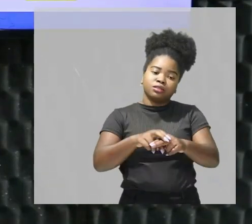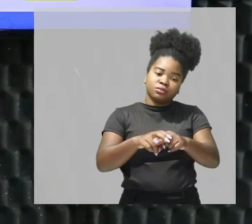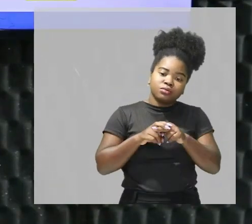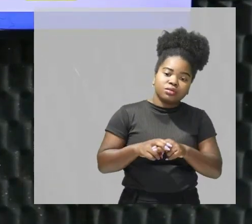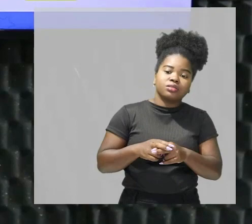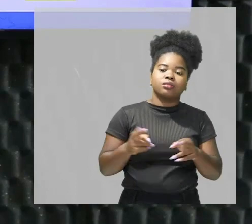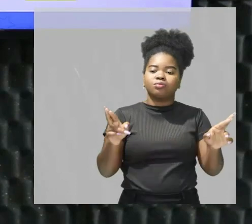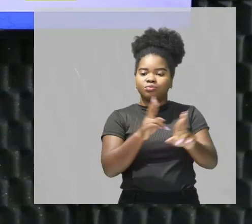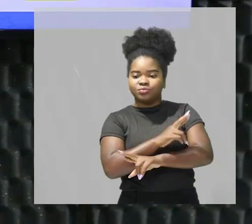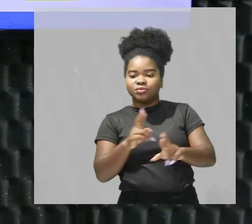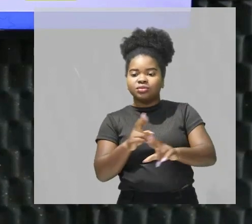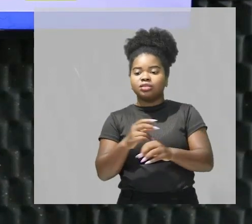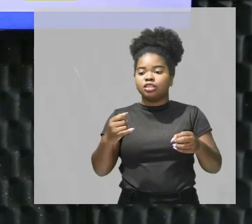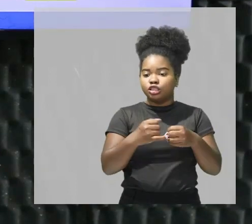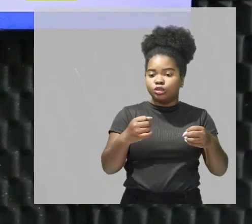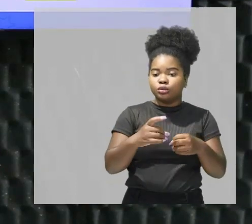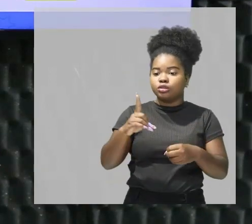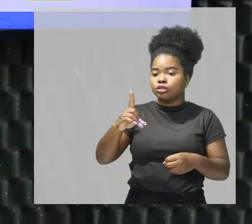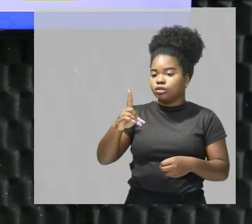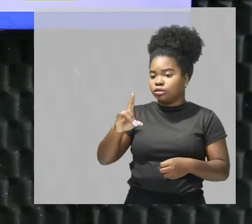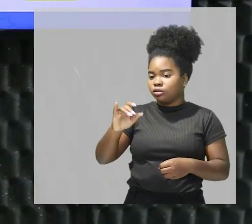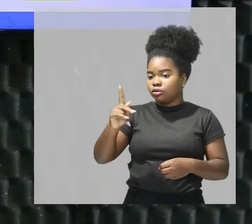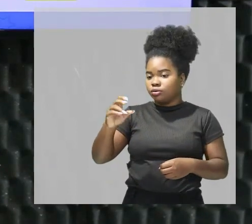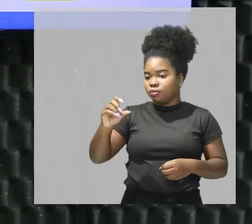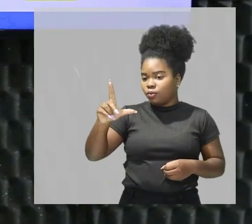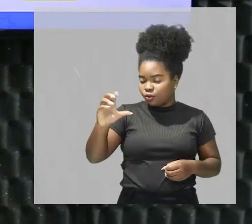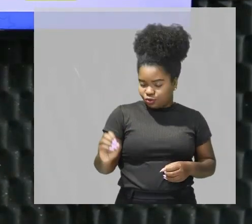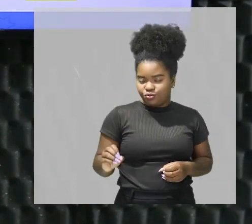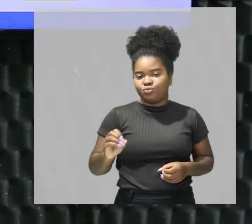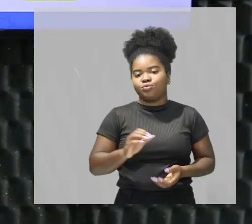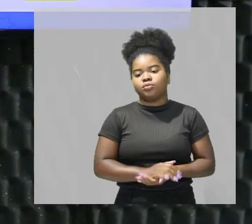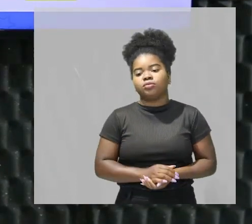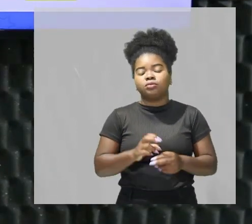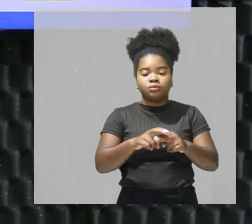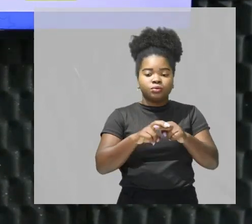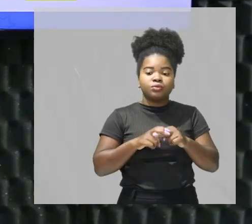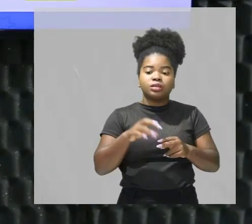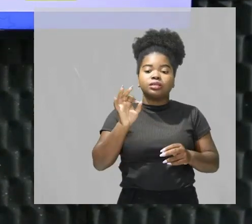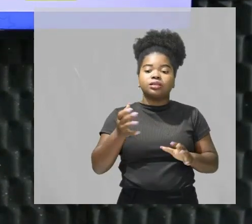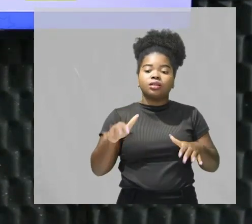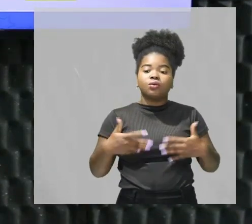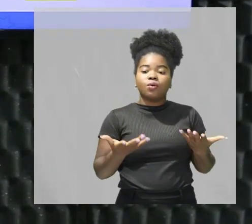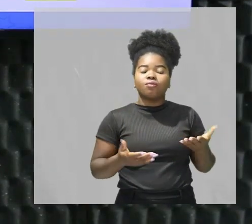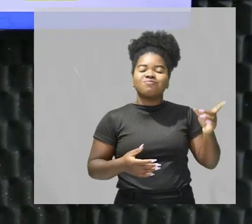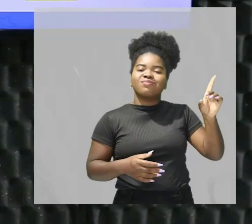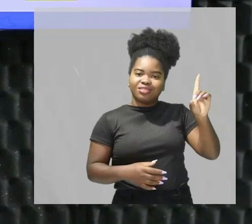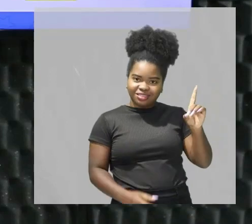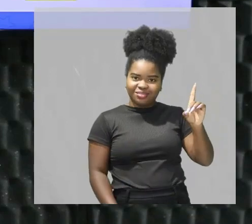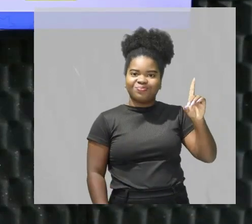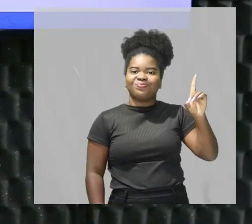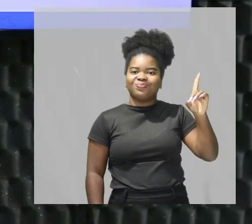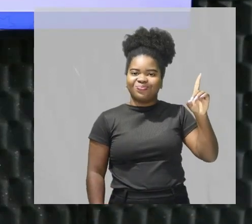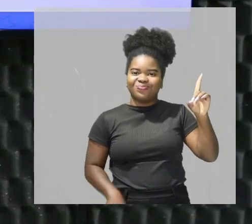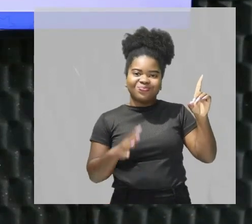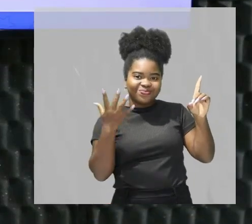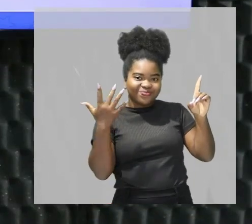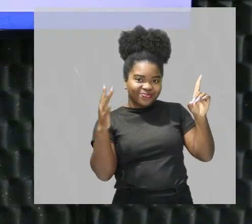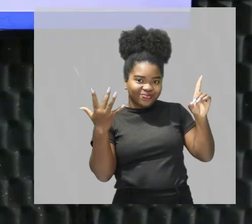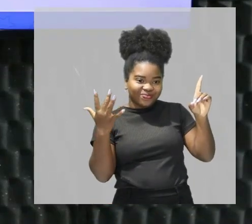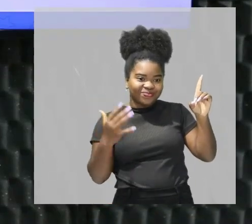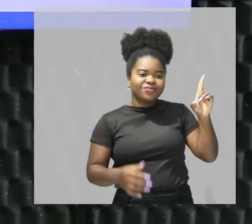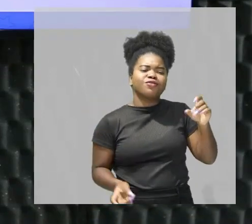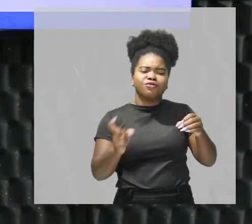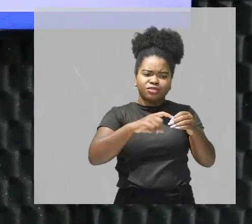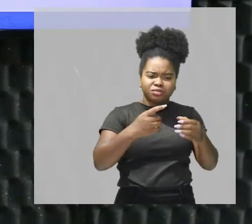uma interação do tipo íon-dipolo. Por isso, a alternativa correta é a letra D, certo? Só